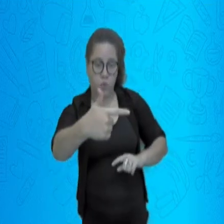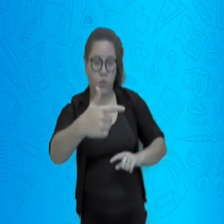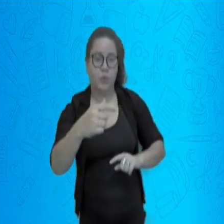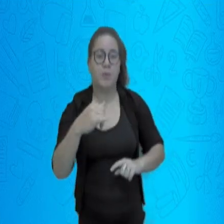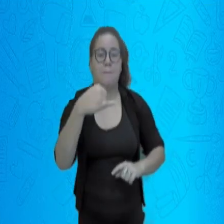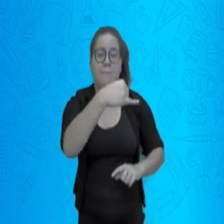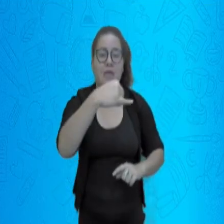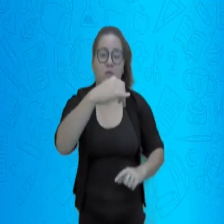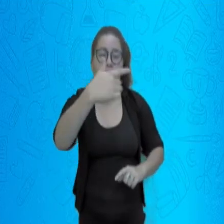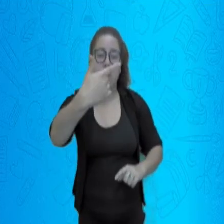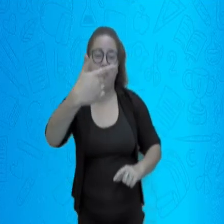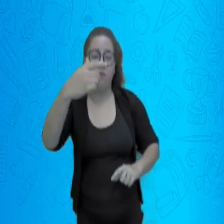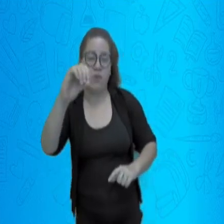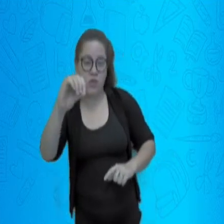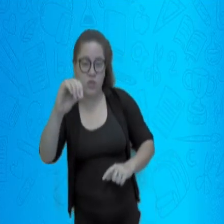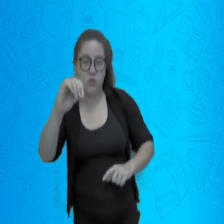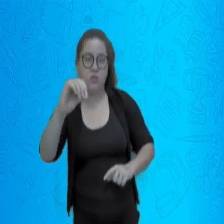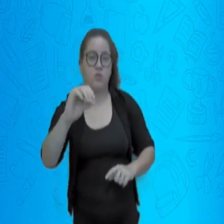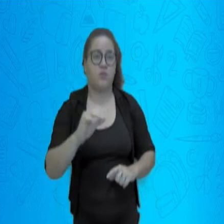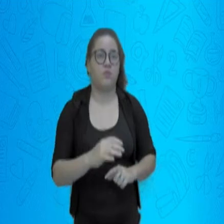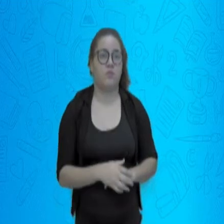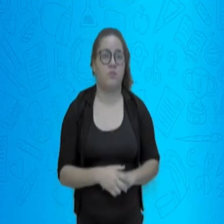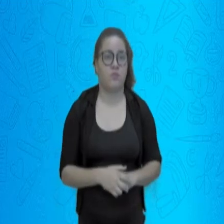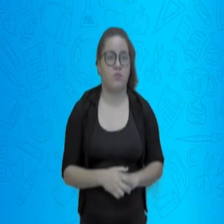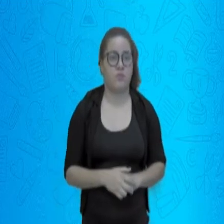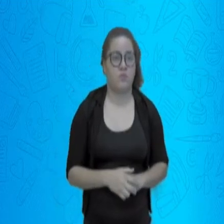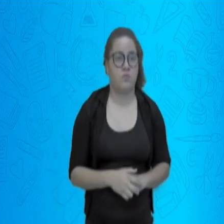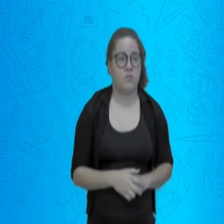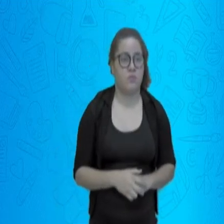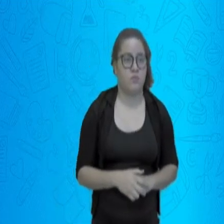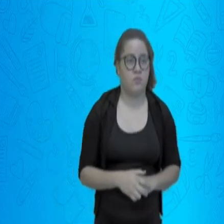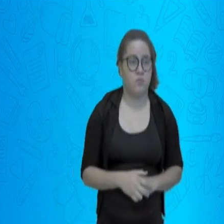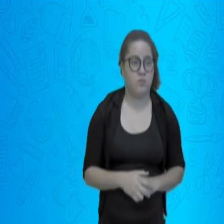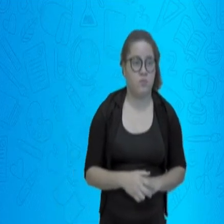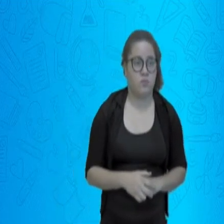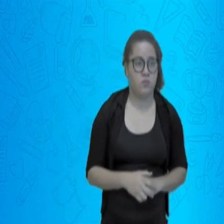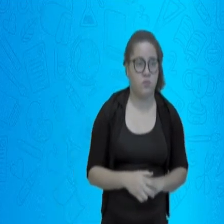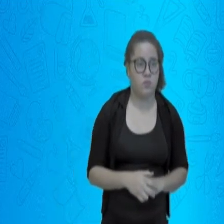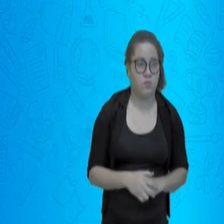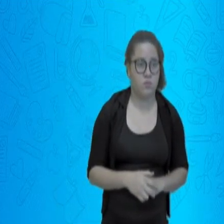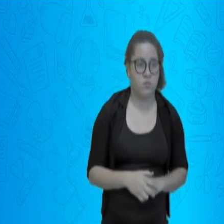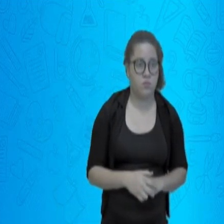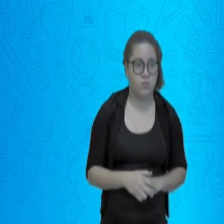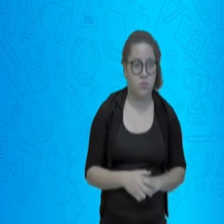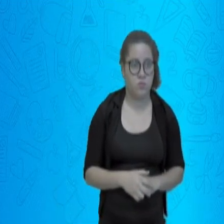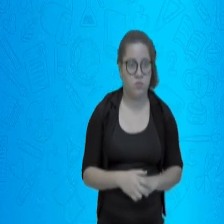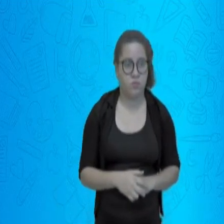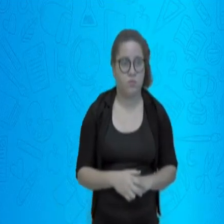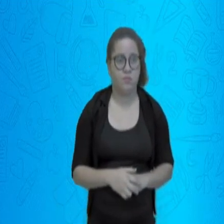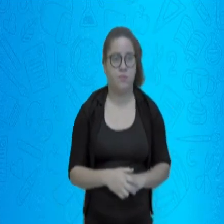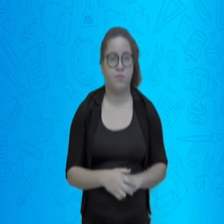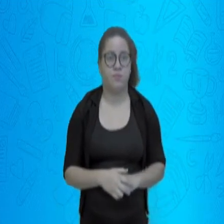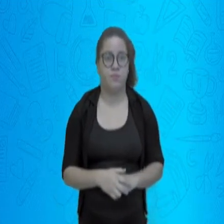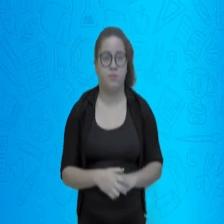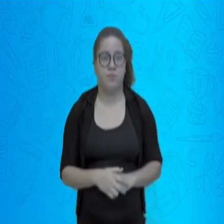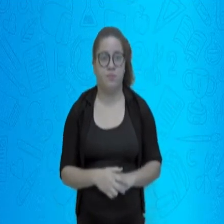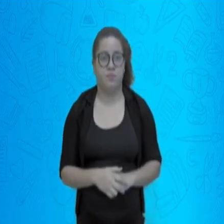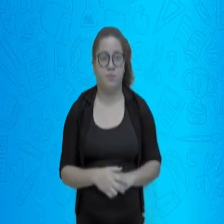menos 20. Vou apagar aqui, gente, que eu achei que ficou um pouco embolado aqui.